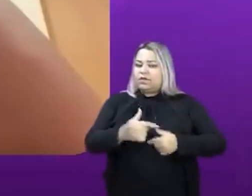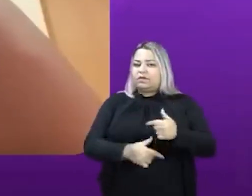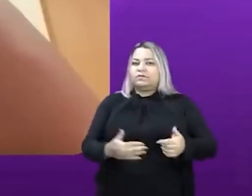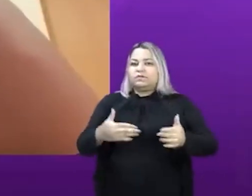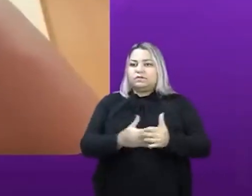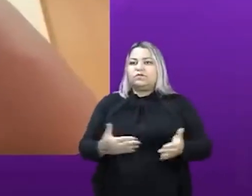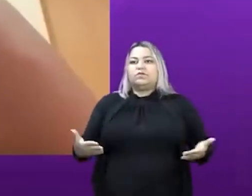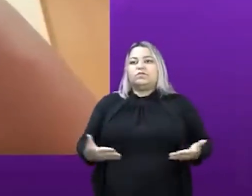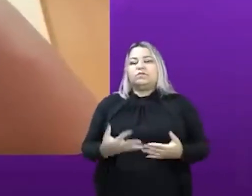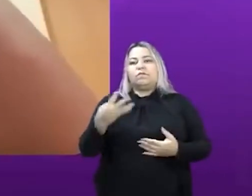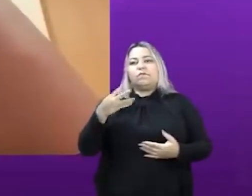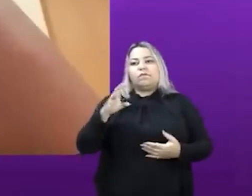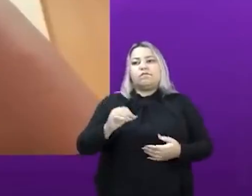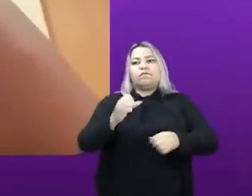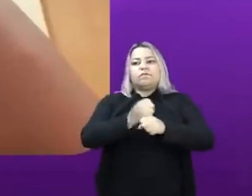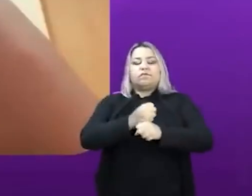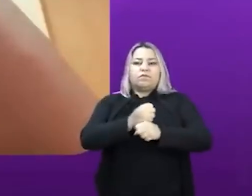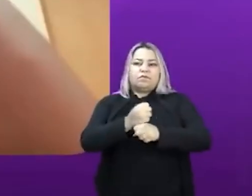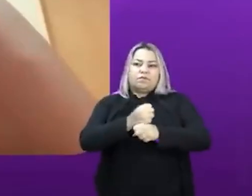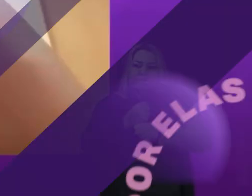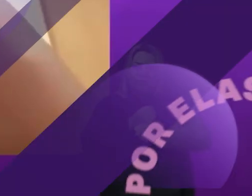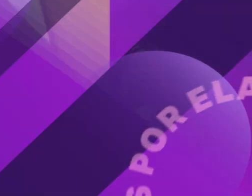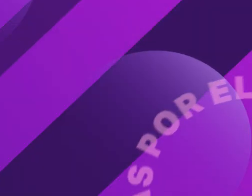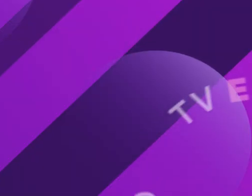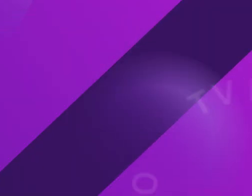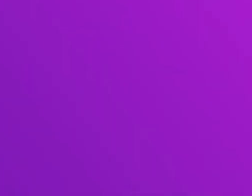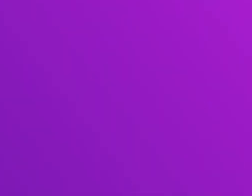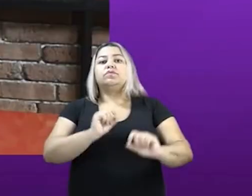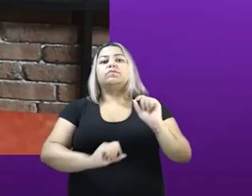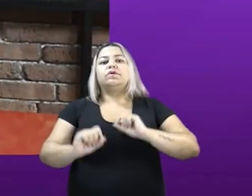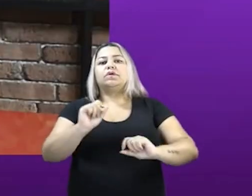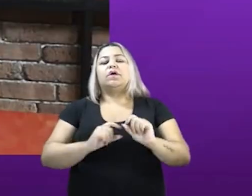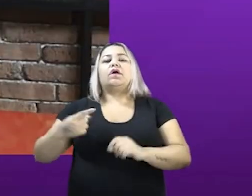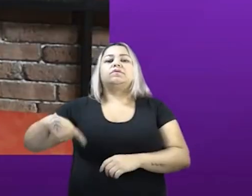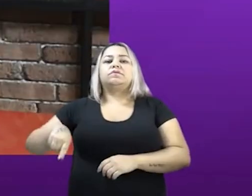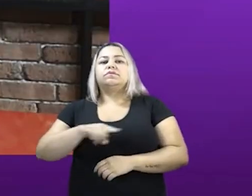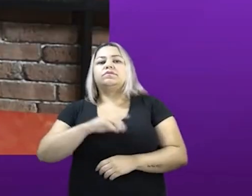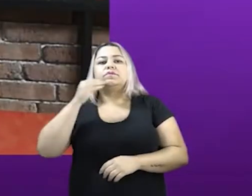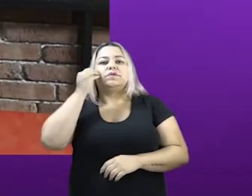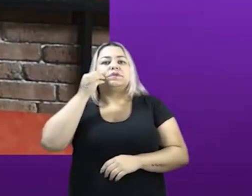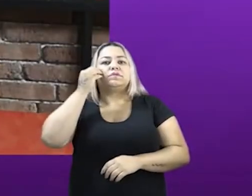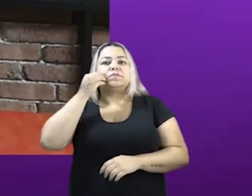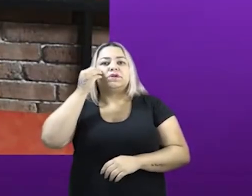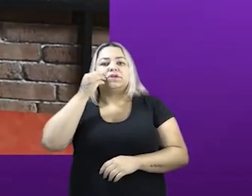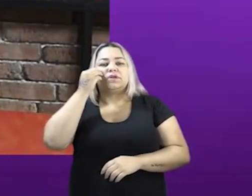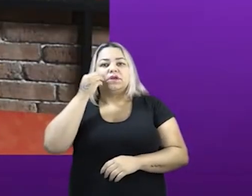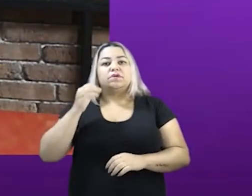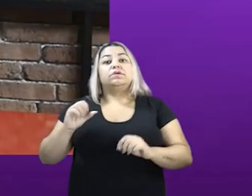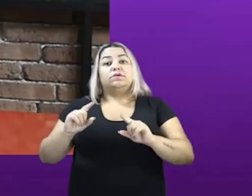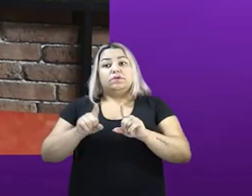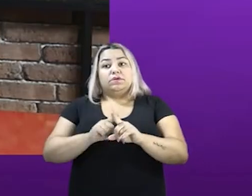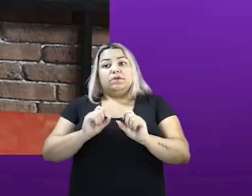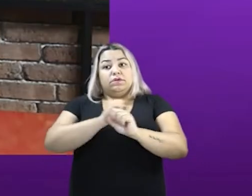hoje são 40 anos devotos à cultura RPP. As nossas vivências nos possibilita